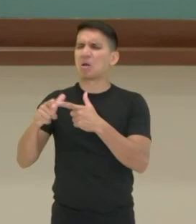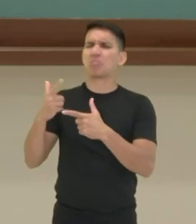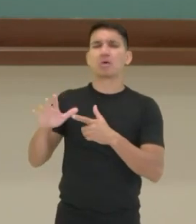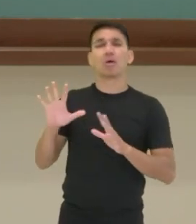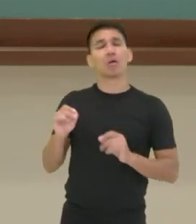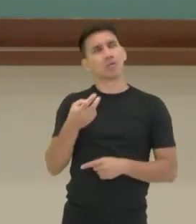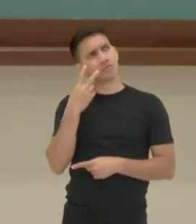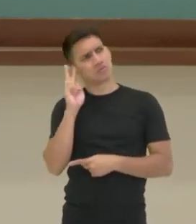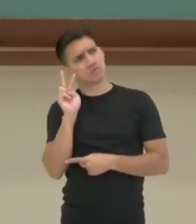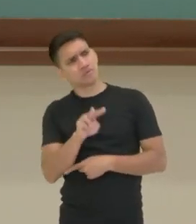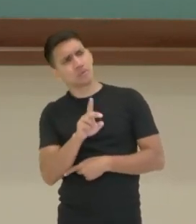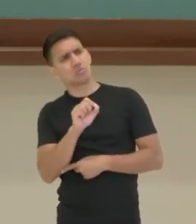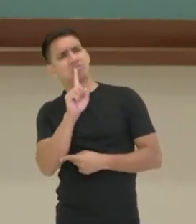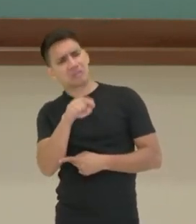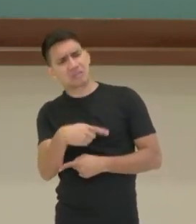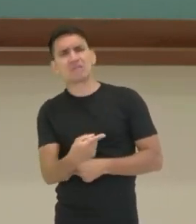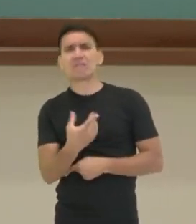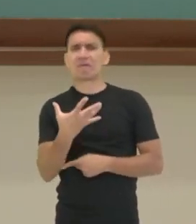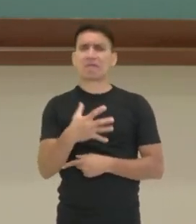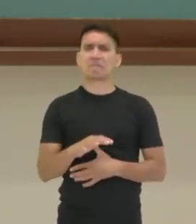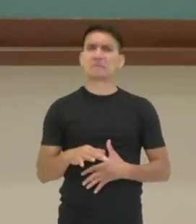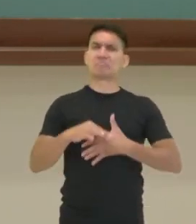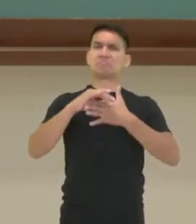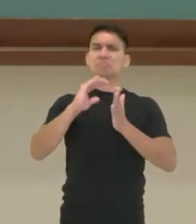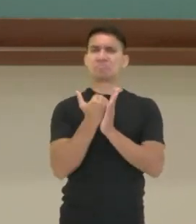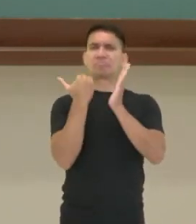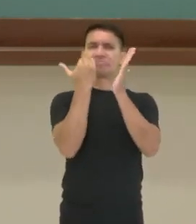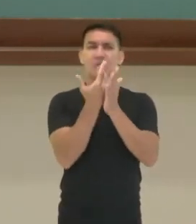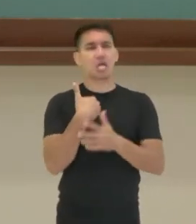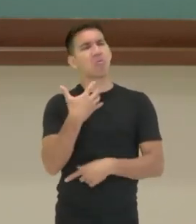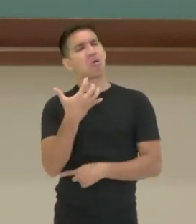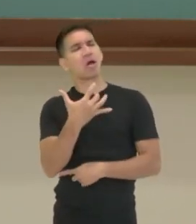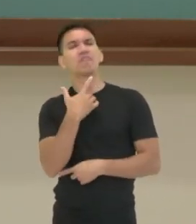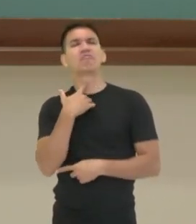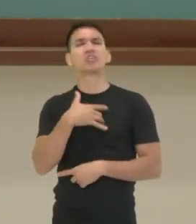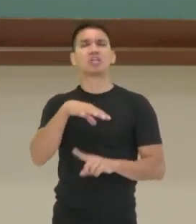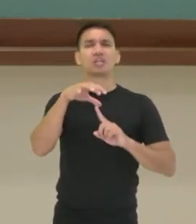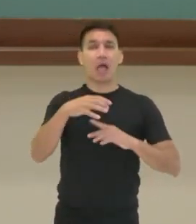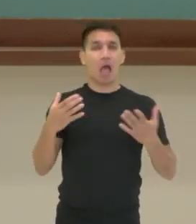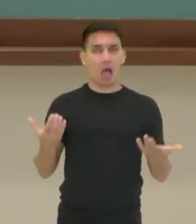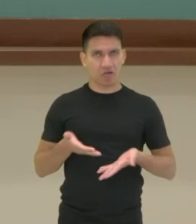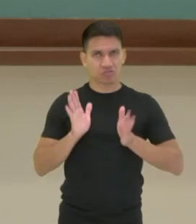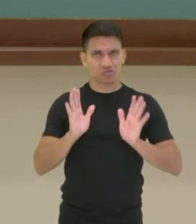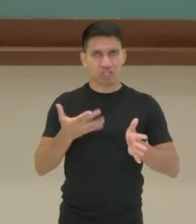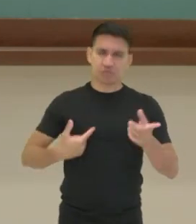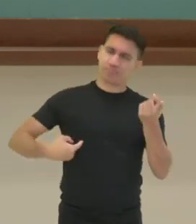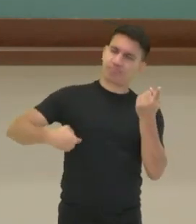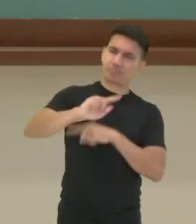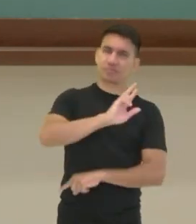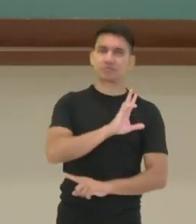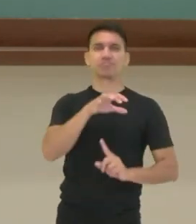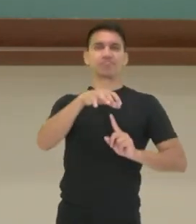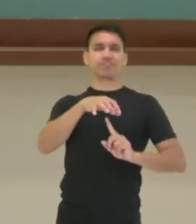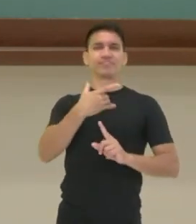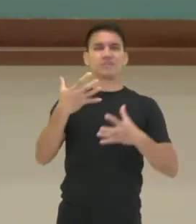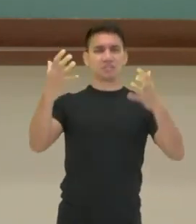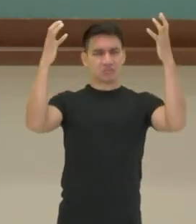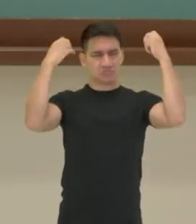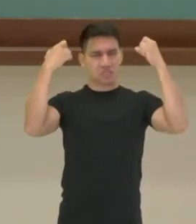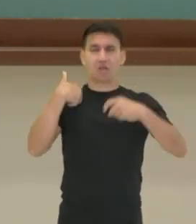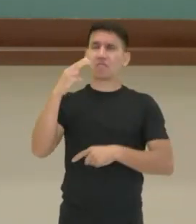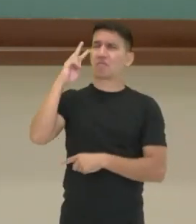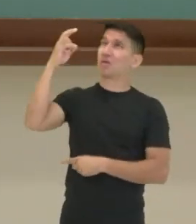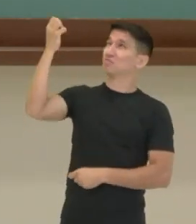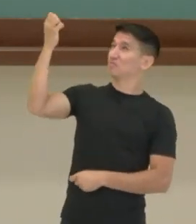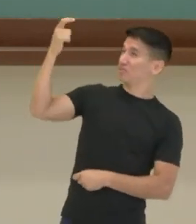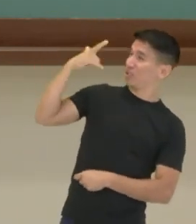falou, isso que é ser poderoso, eu queria ser rei. Agora como rei, o peso da coroa, o sol torrando a sua cabeça, ele olhou para o sol e falou,